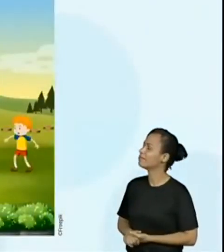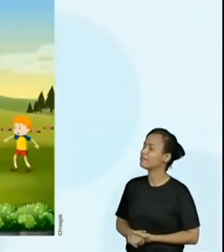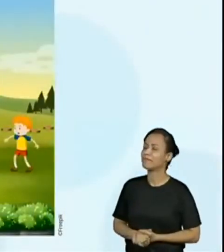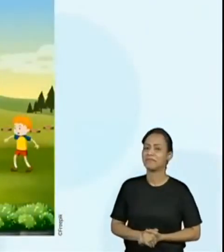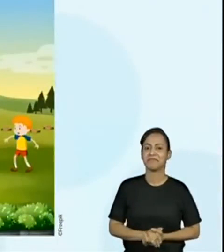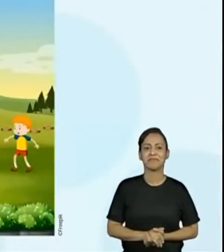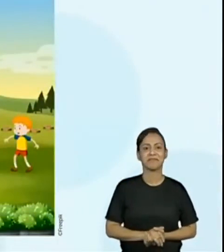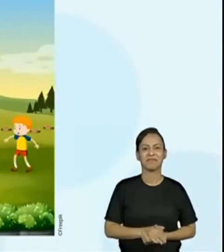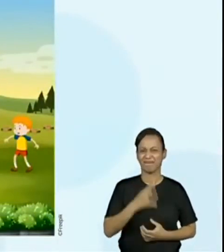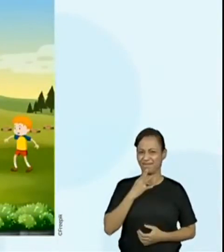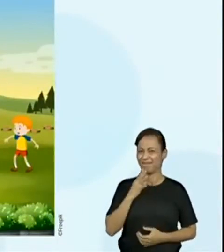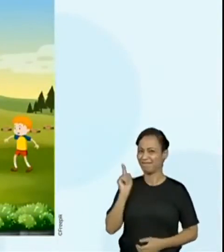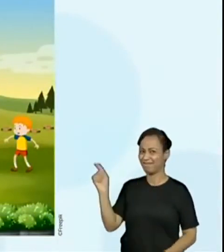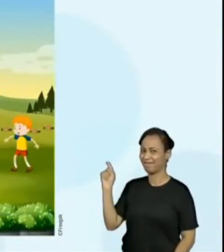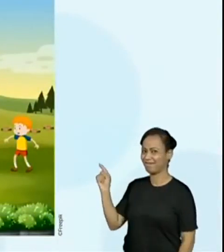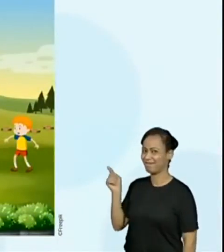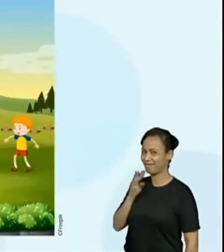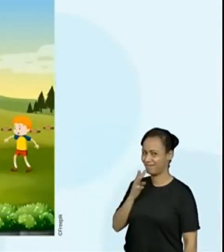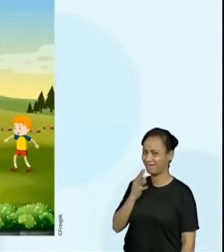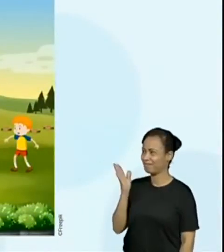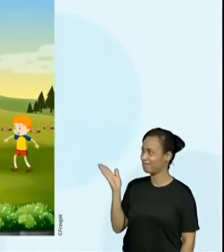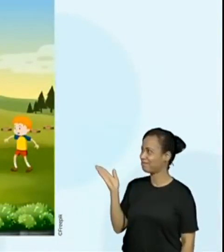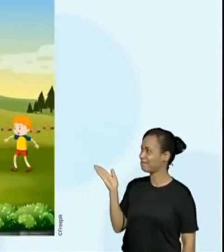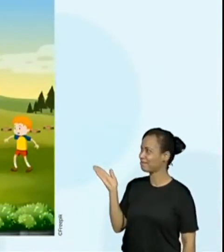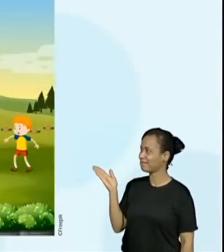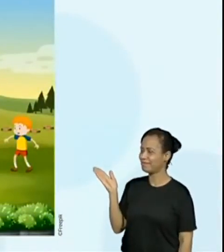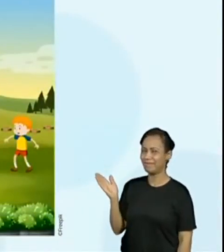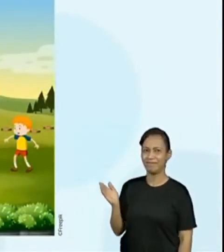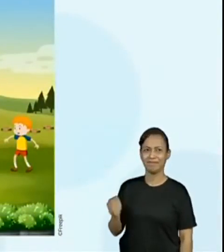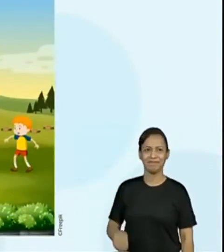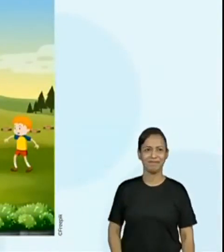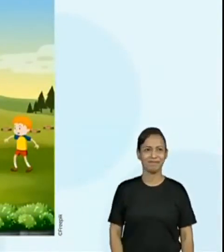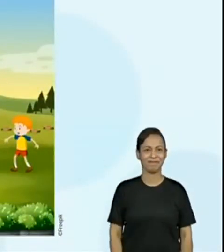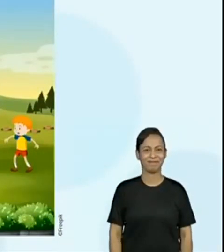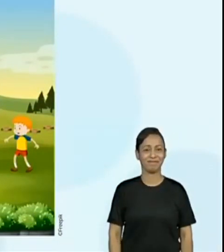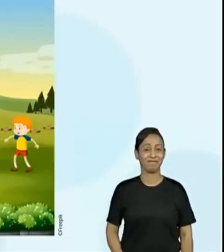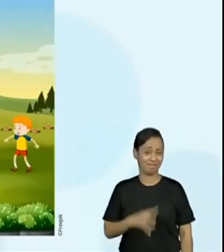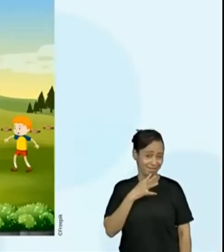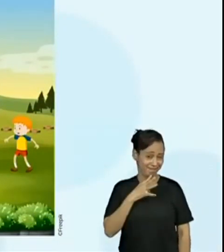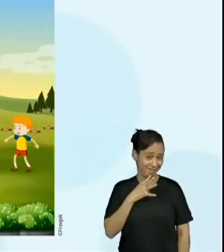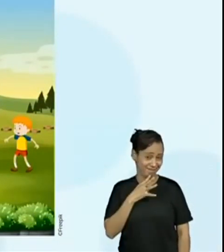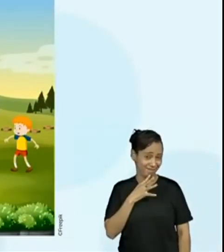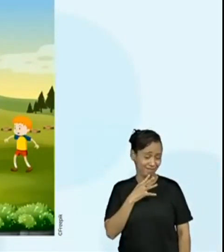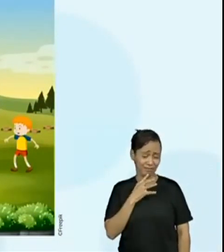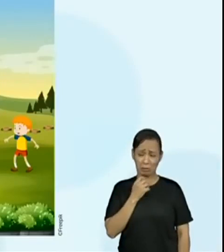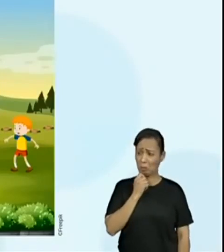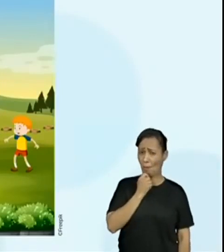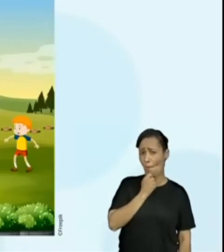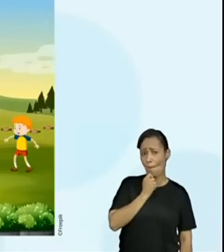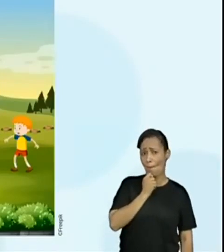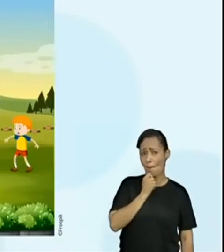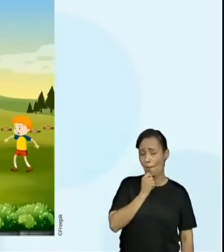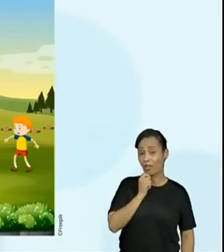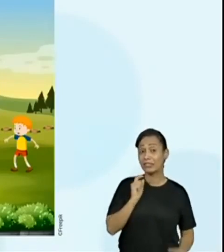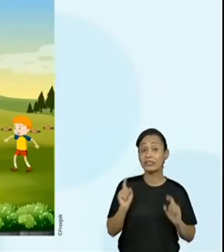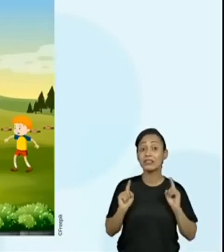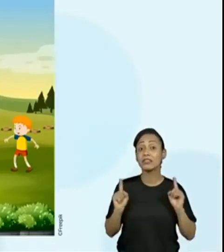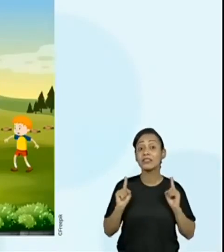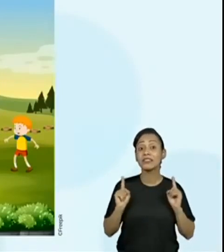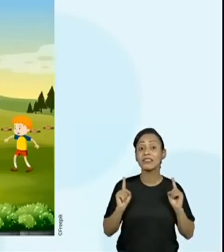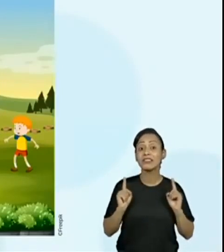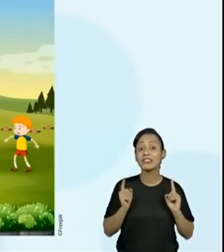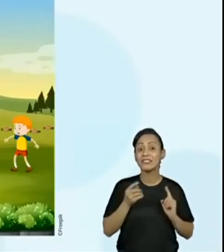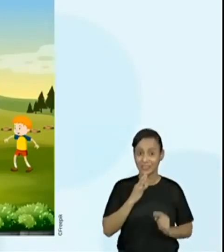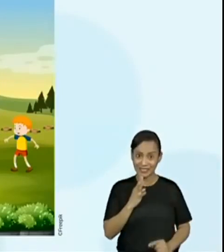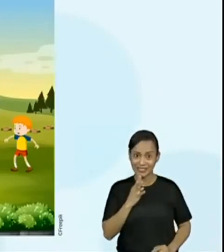Aí. Vocês conhecem esta brincadeira? Ah, sim. Essa brincadeira é muito legal. Vocês